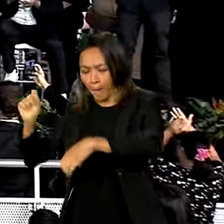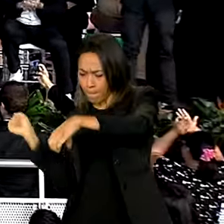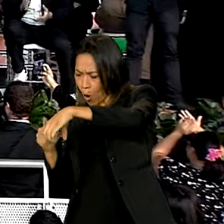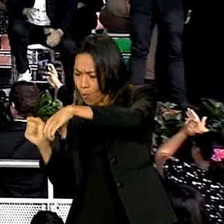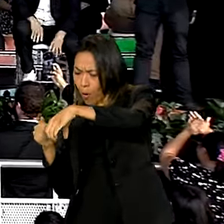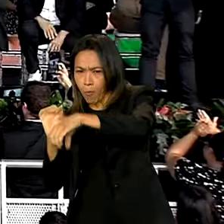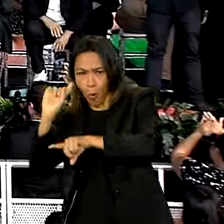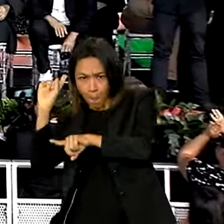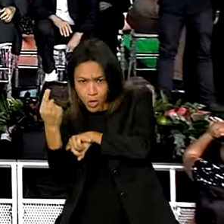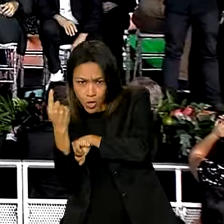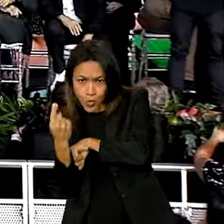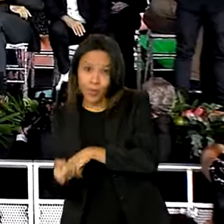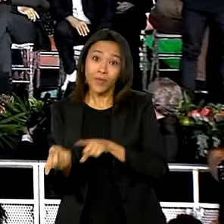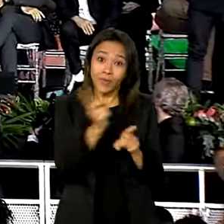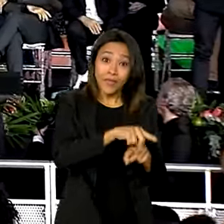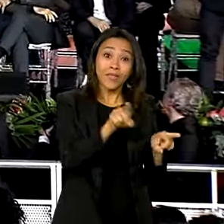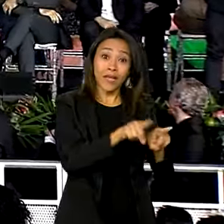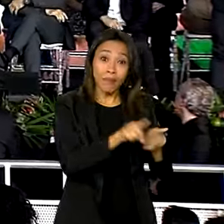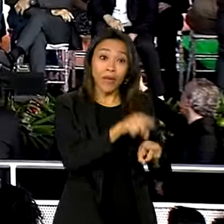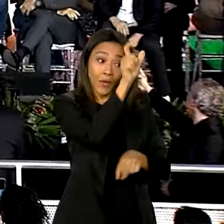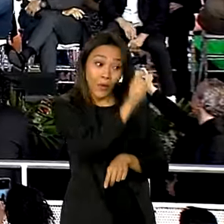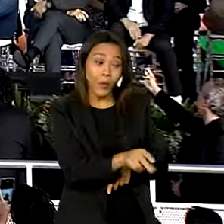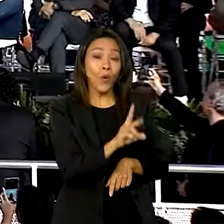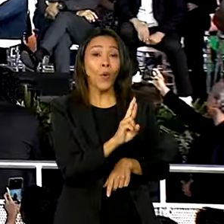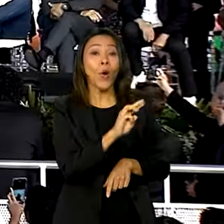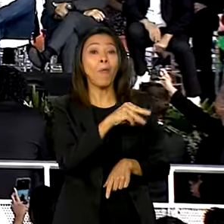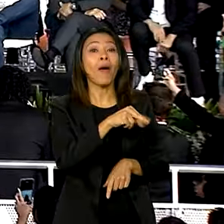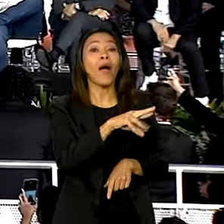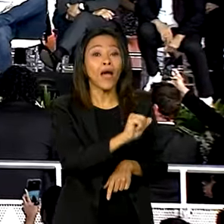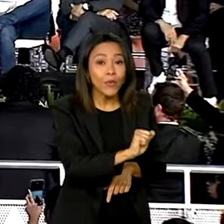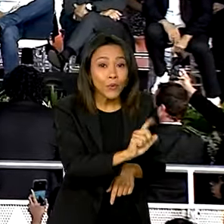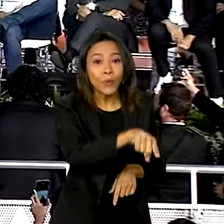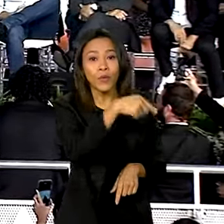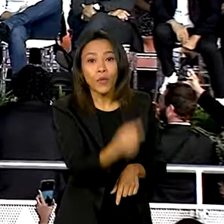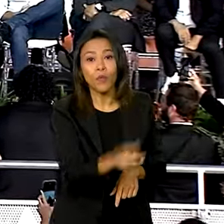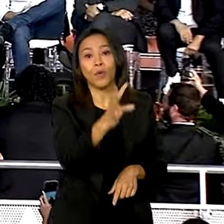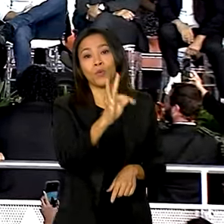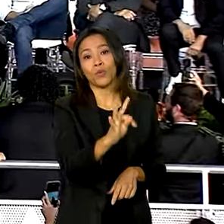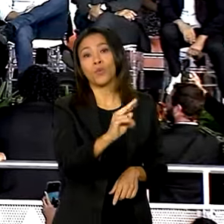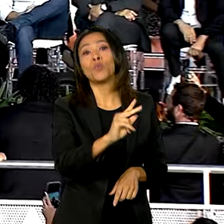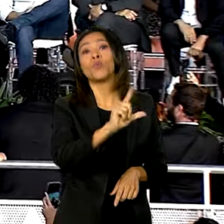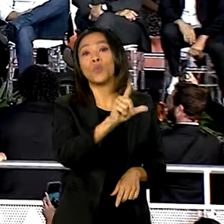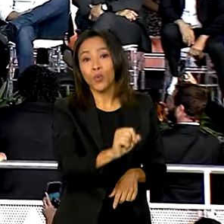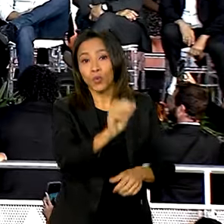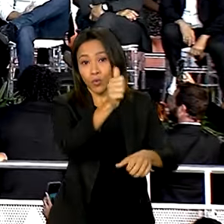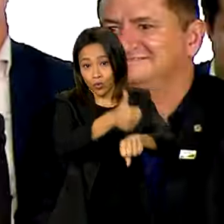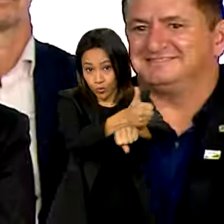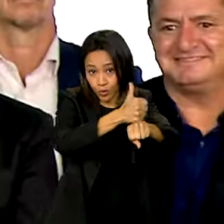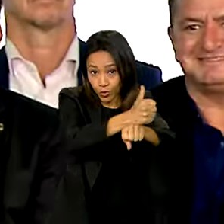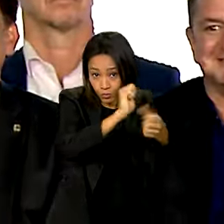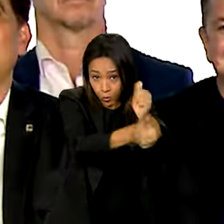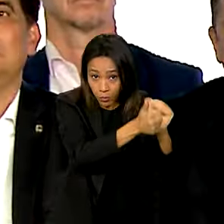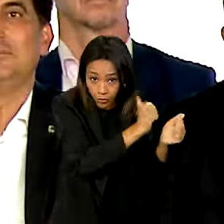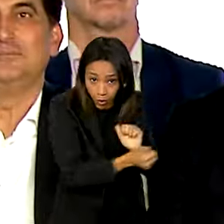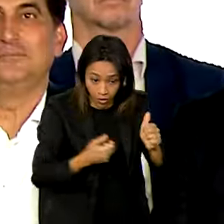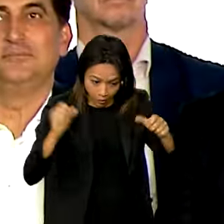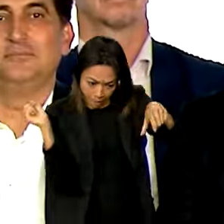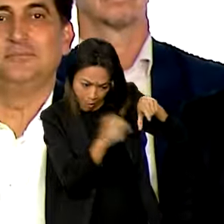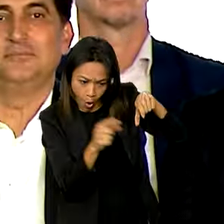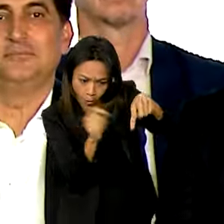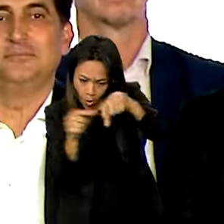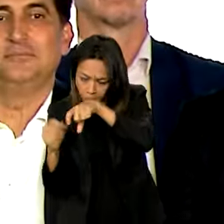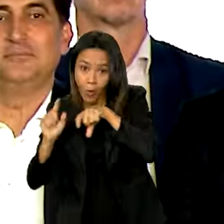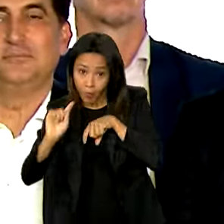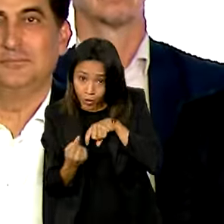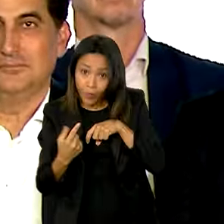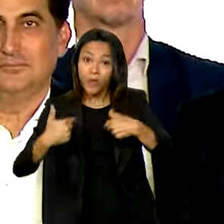gols, que o Romário queria marcar 1000 gols, que o Túlio Maravilha queria marcar 1000 gols, eu quero, quando deixar